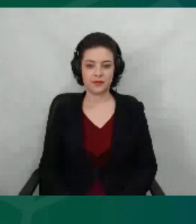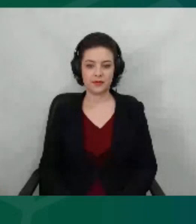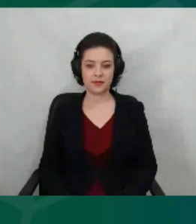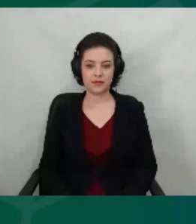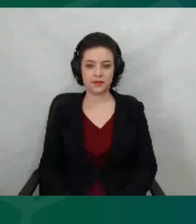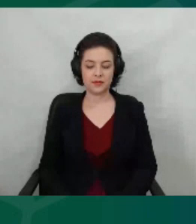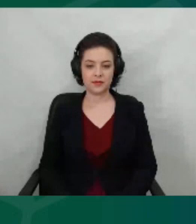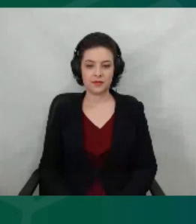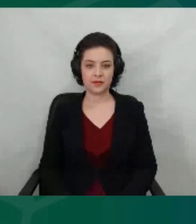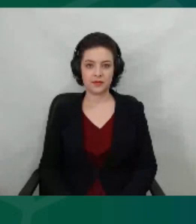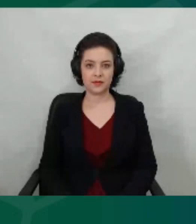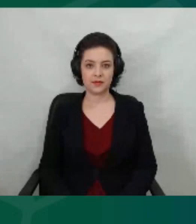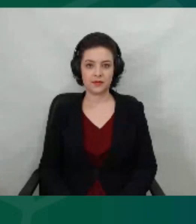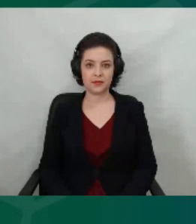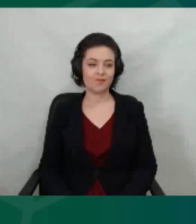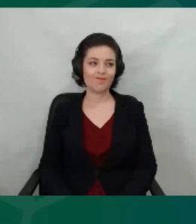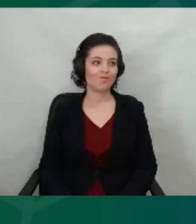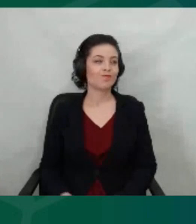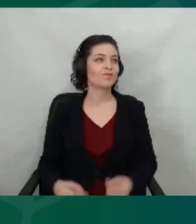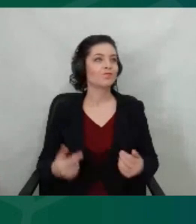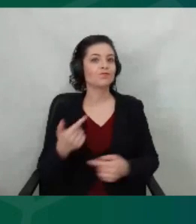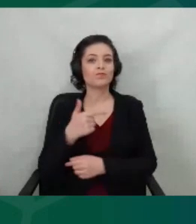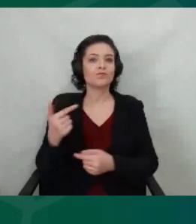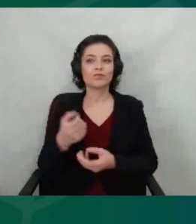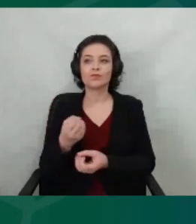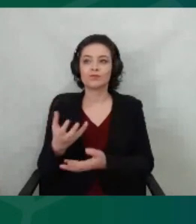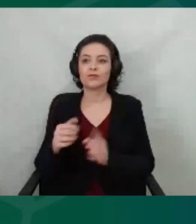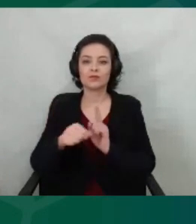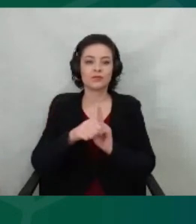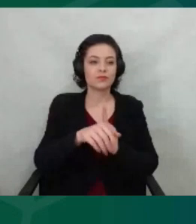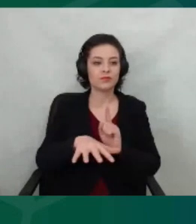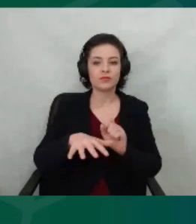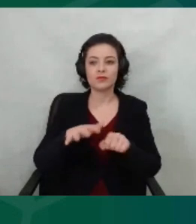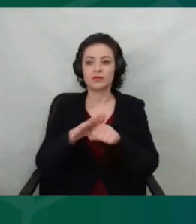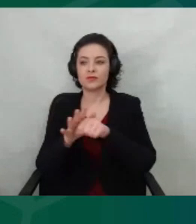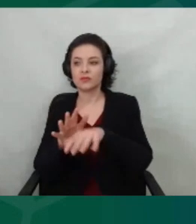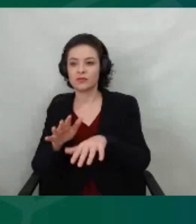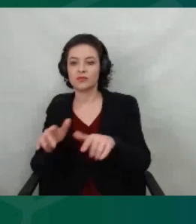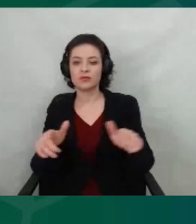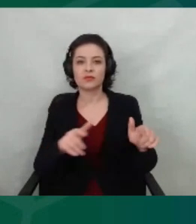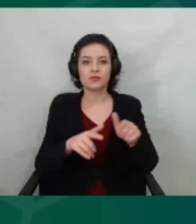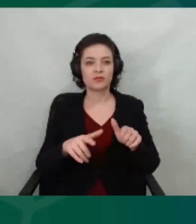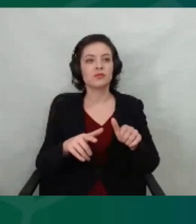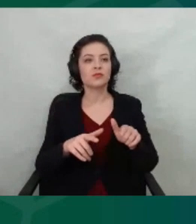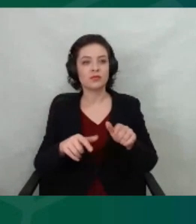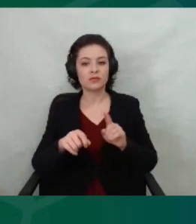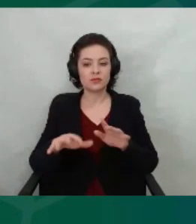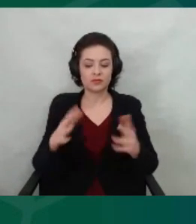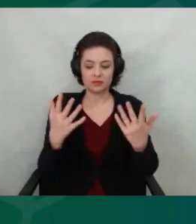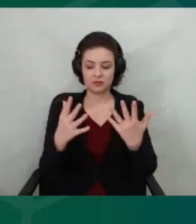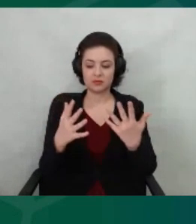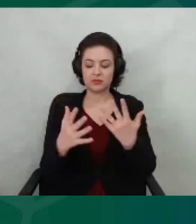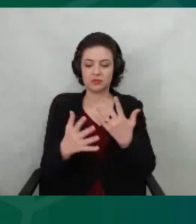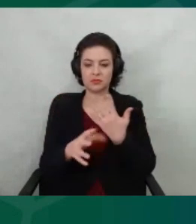Não existe ainda dados sobre a transmissibilidade do coronavírus em superfícies contaminadas pelas mãos. E